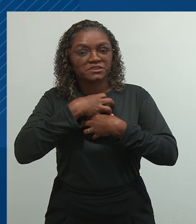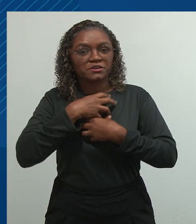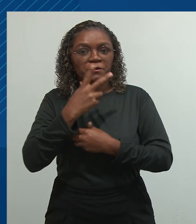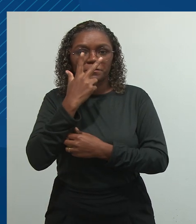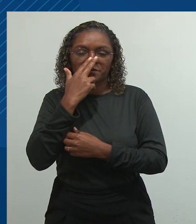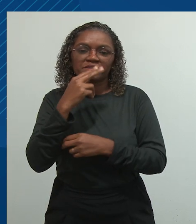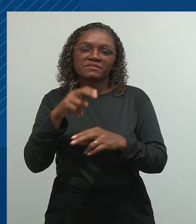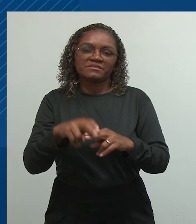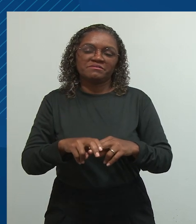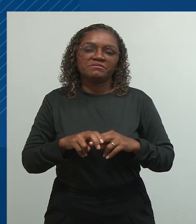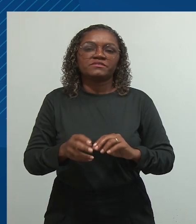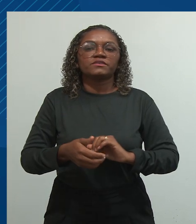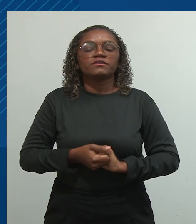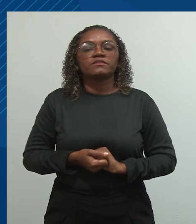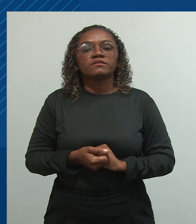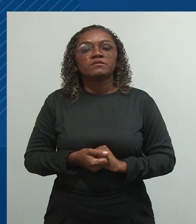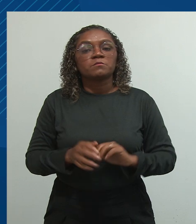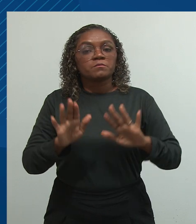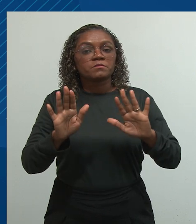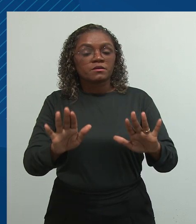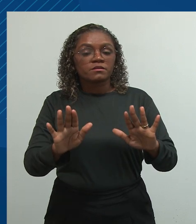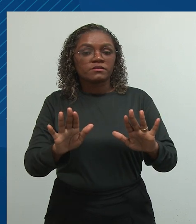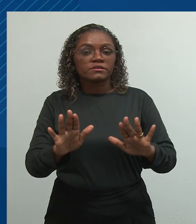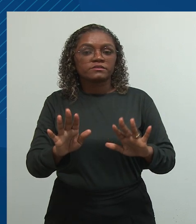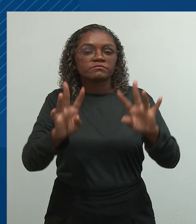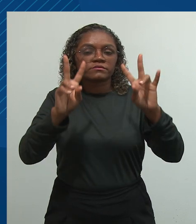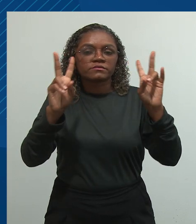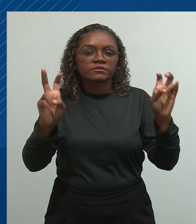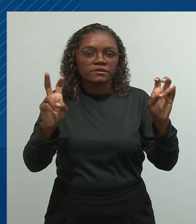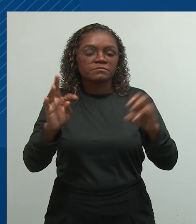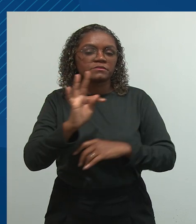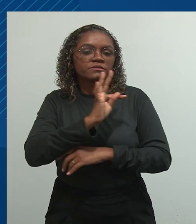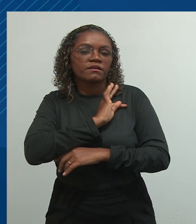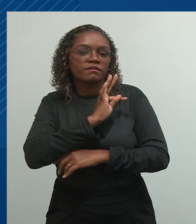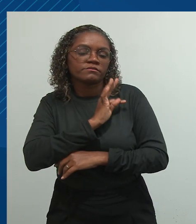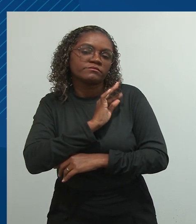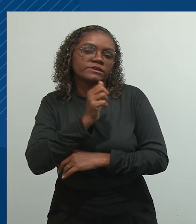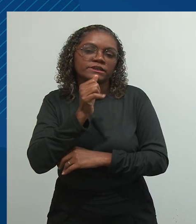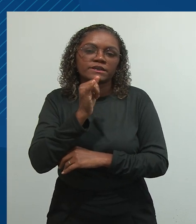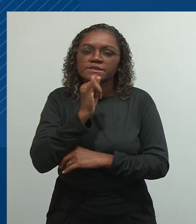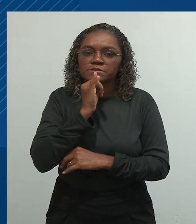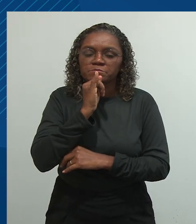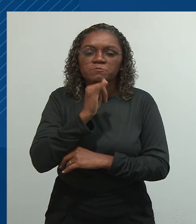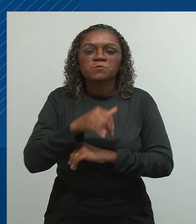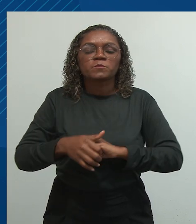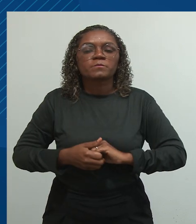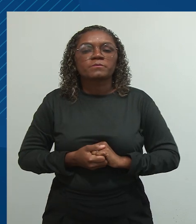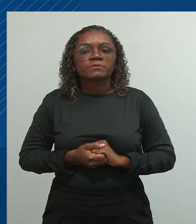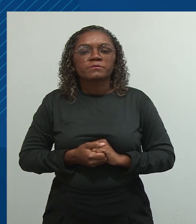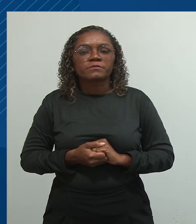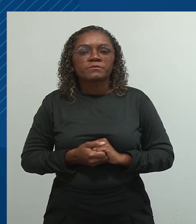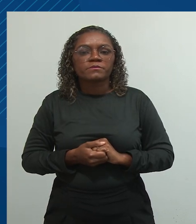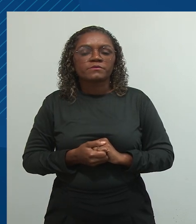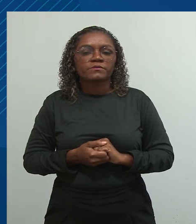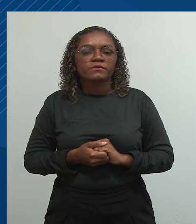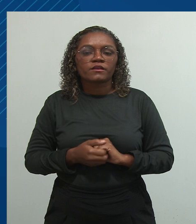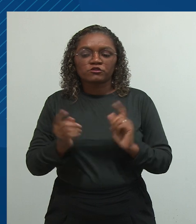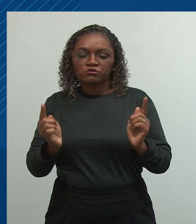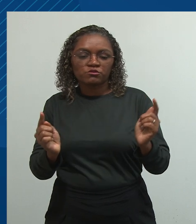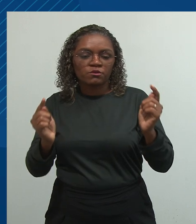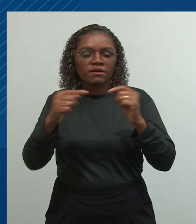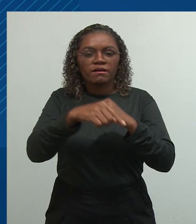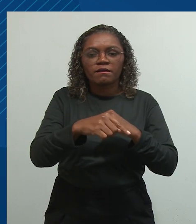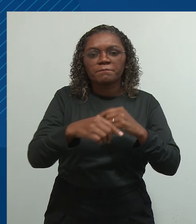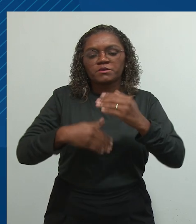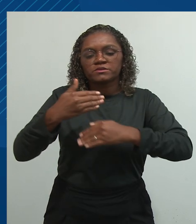se preocupa nisso. Mas assim, quando a gente, por exemplo, faz um laudo técnico, por exemplo, um laudo arqueológico para um